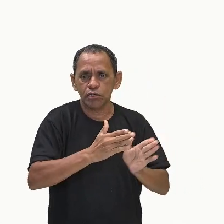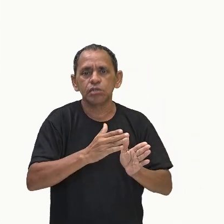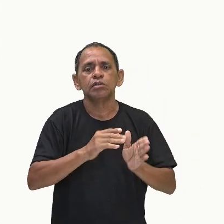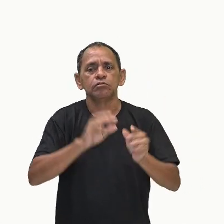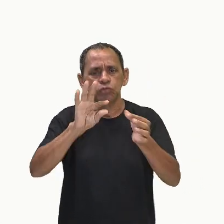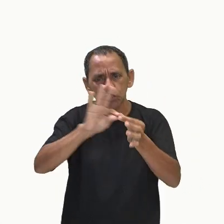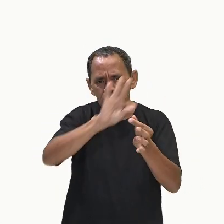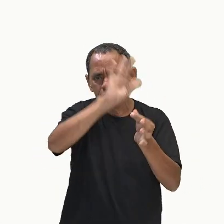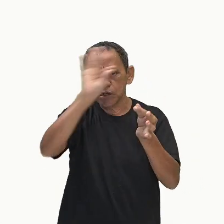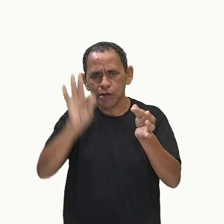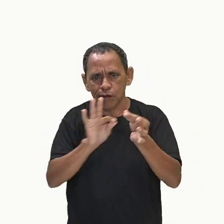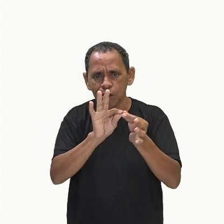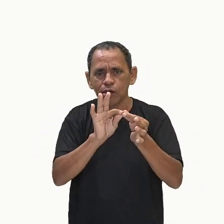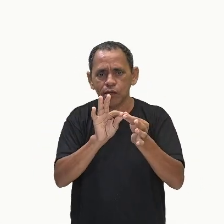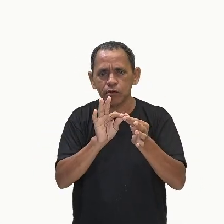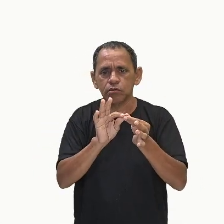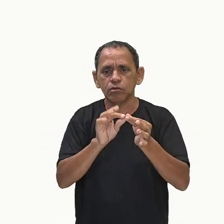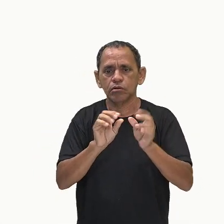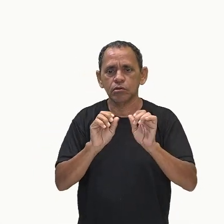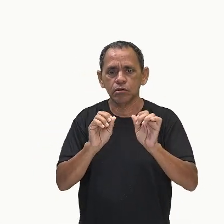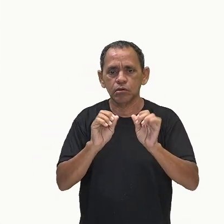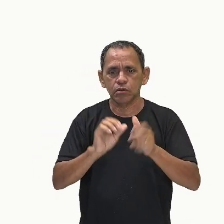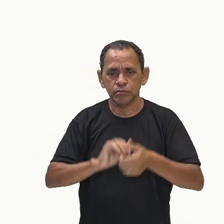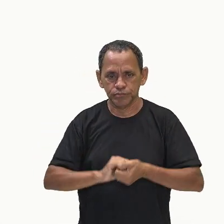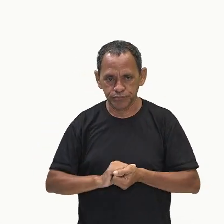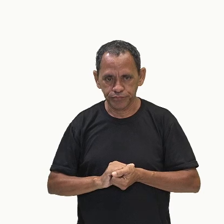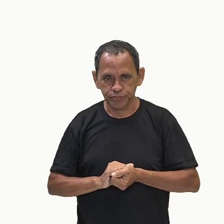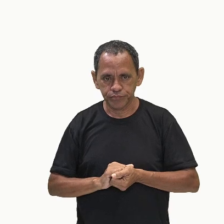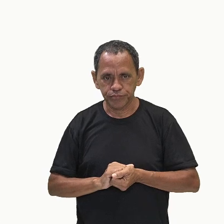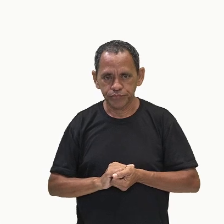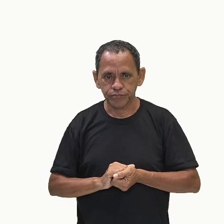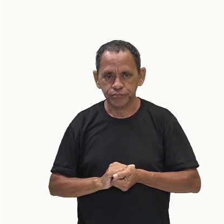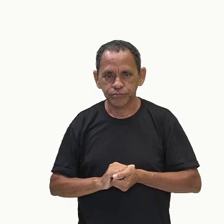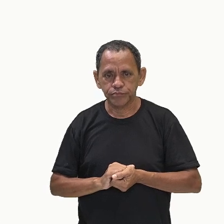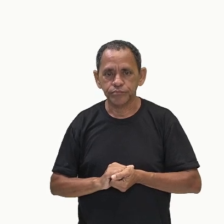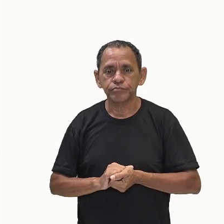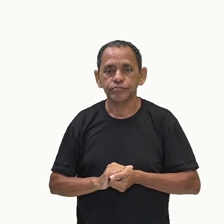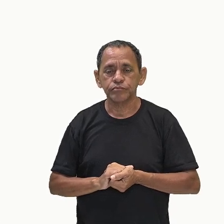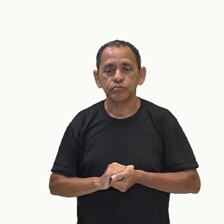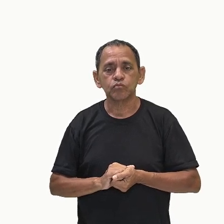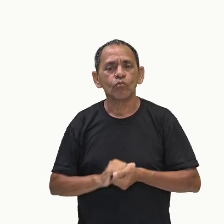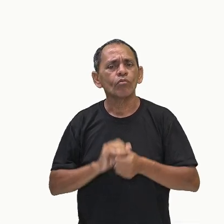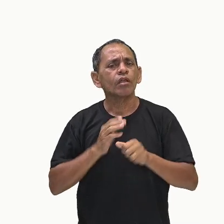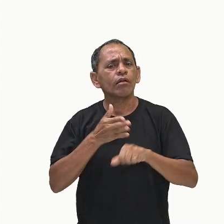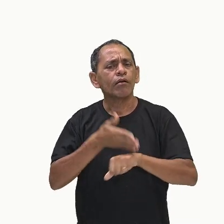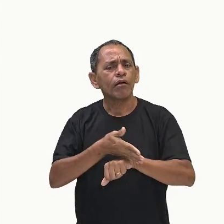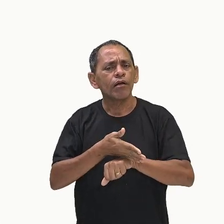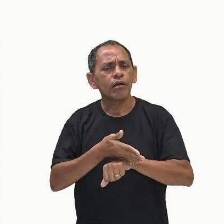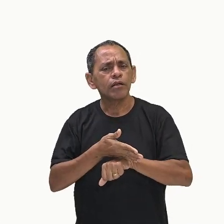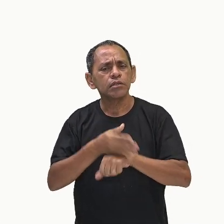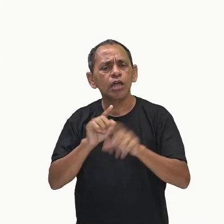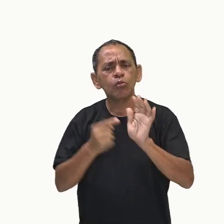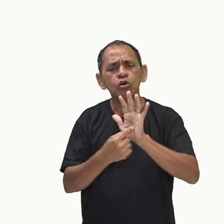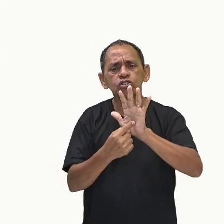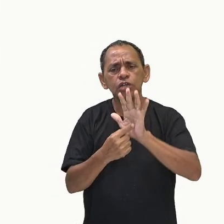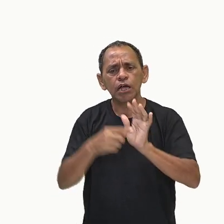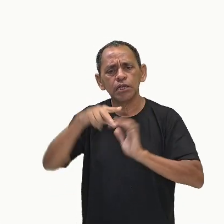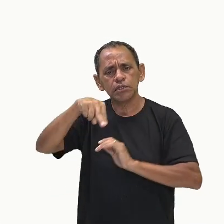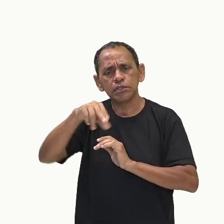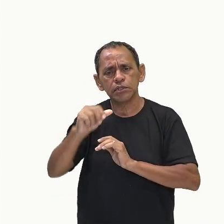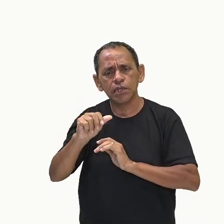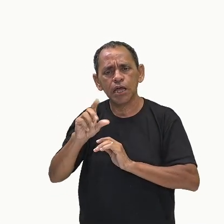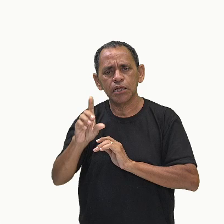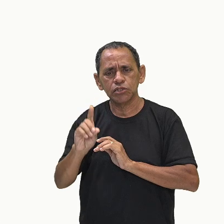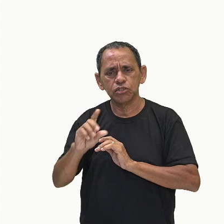Calvin, aqui que está sendo mostrado para vocês esquematicamente. Então, vai entrar o ATP, o NADPH,